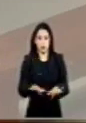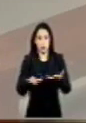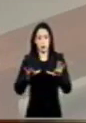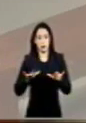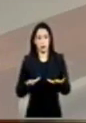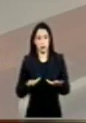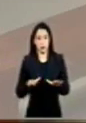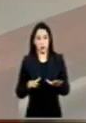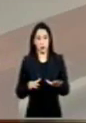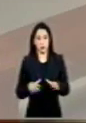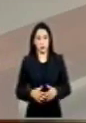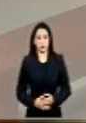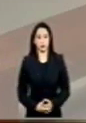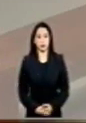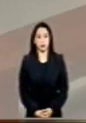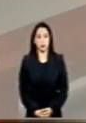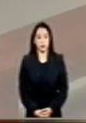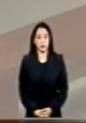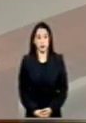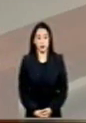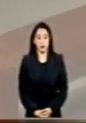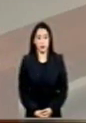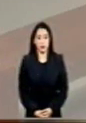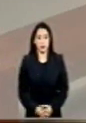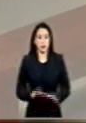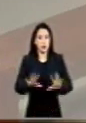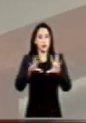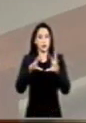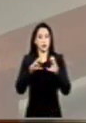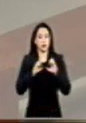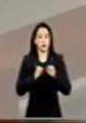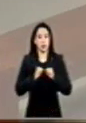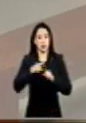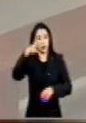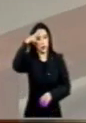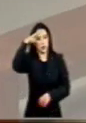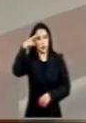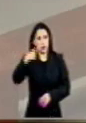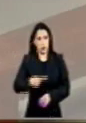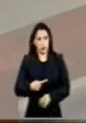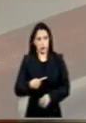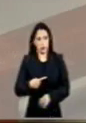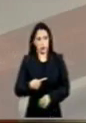cúpula, assim que recebe essa ordem de missão,